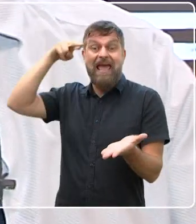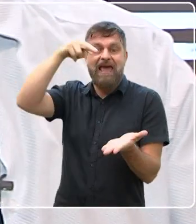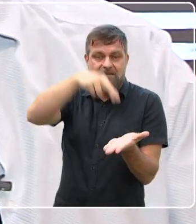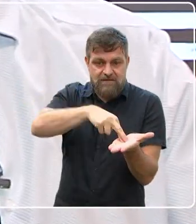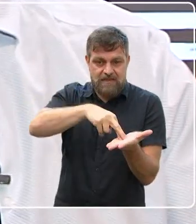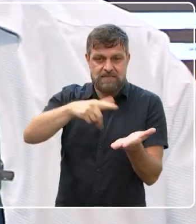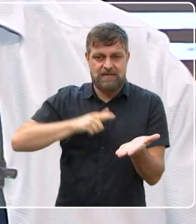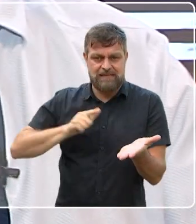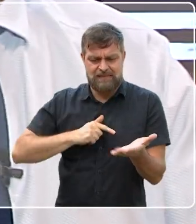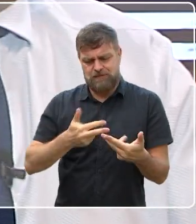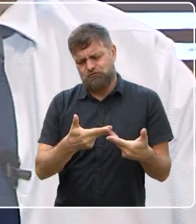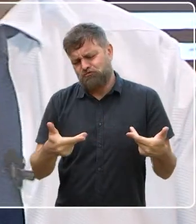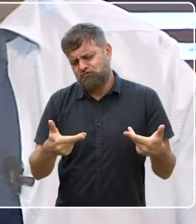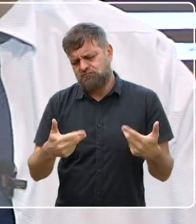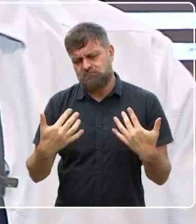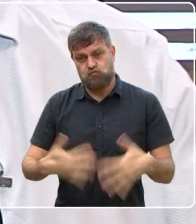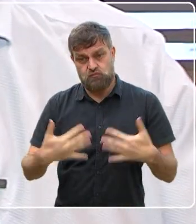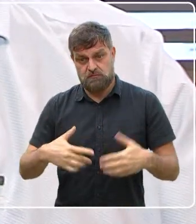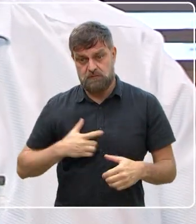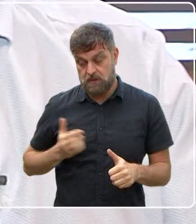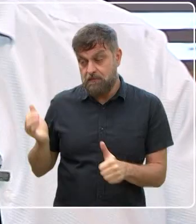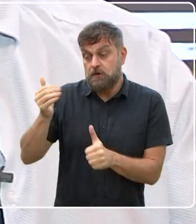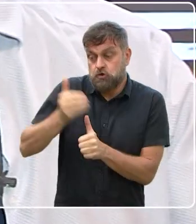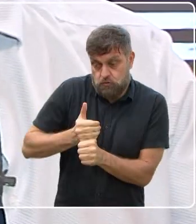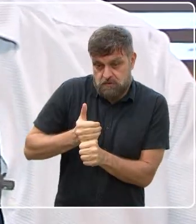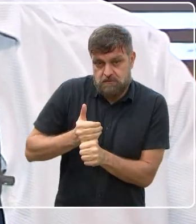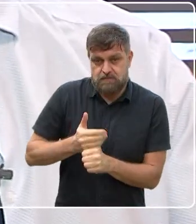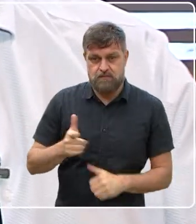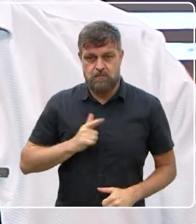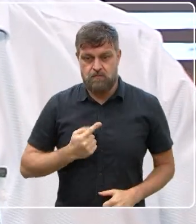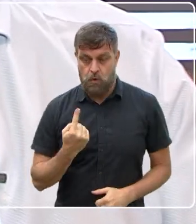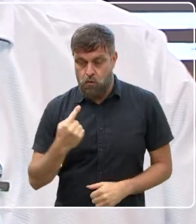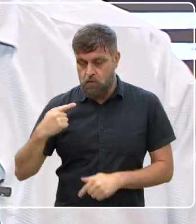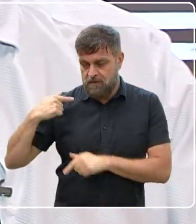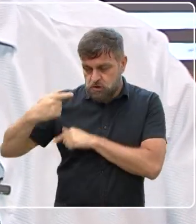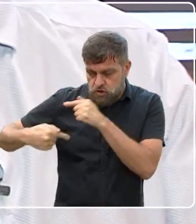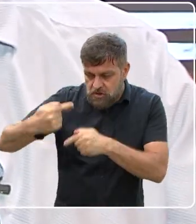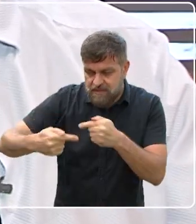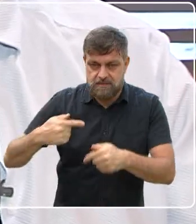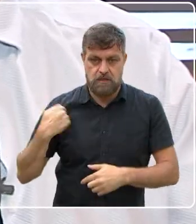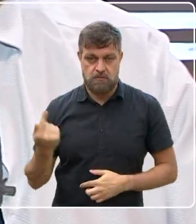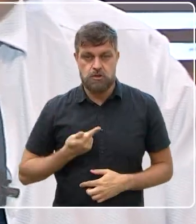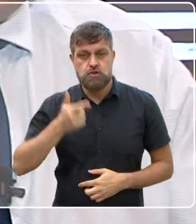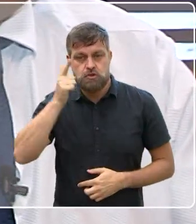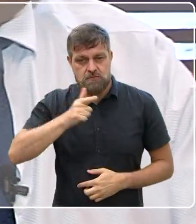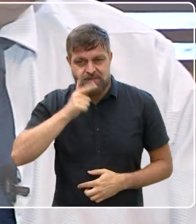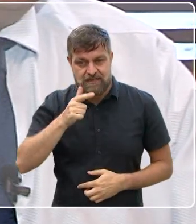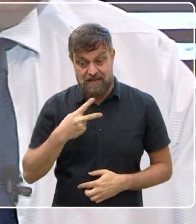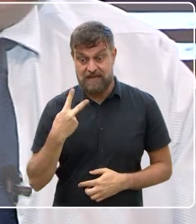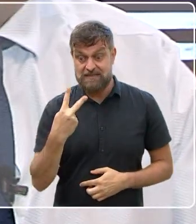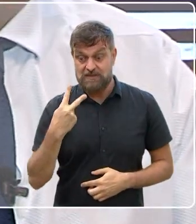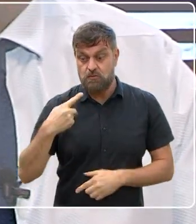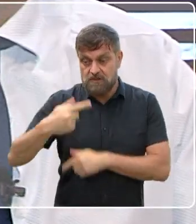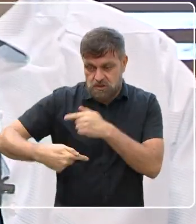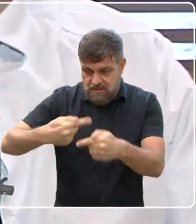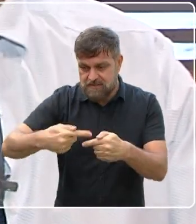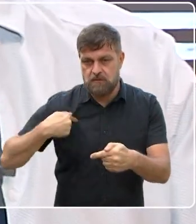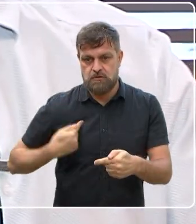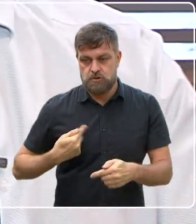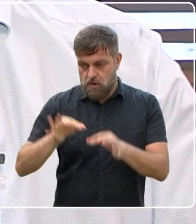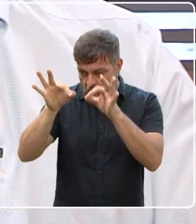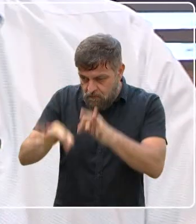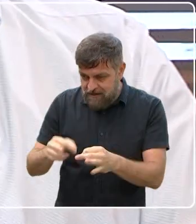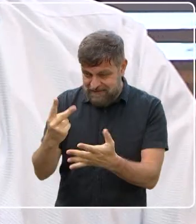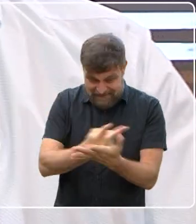passa por uma série de coisas e a sucessão é uma delas. Numa só geração a gente consegue, como é a nossa, e nós estamos na segunda, a gente consegue